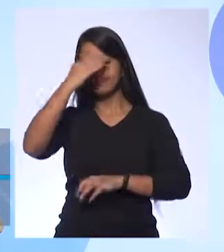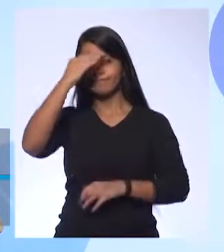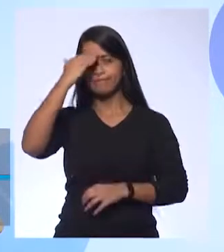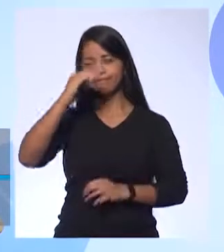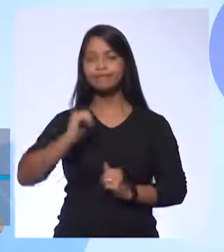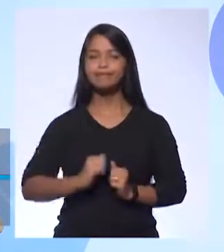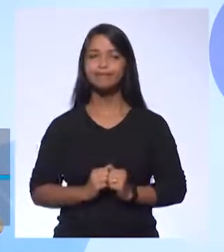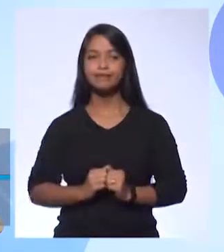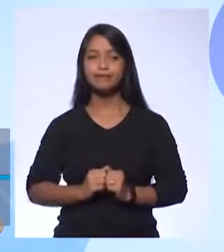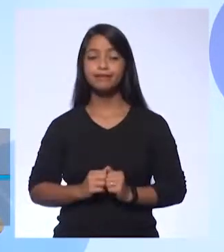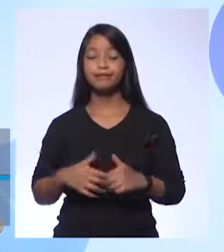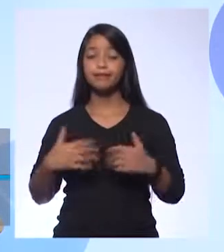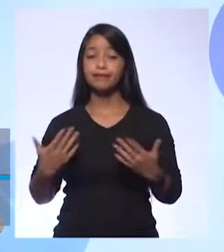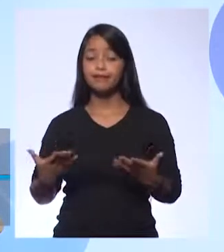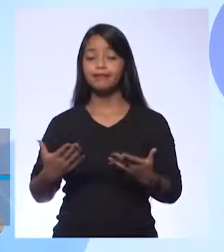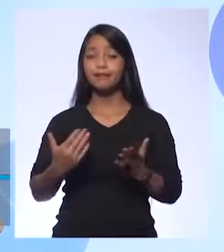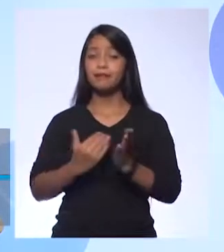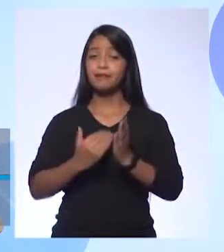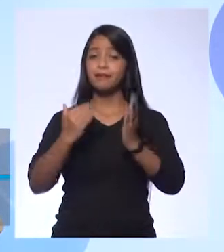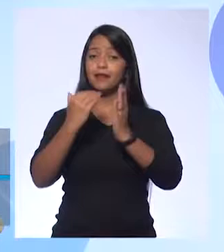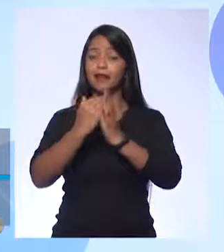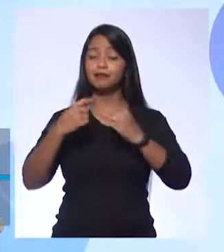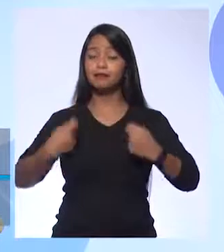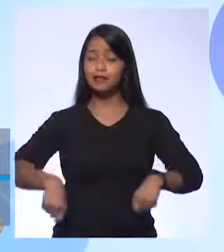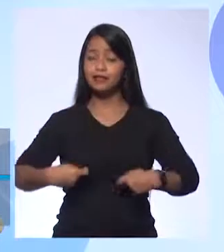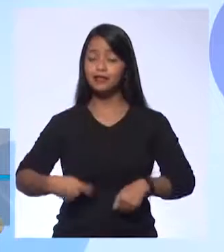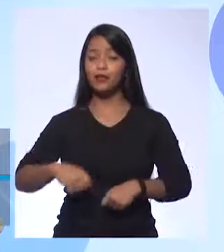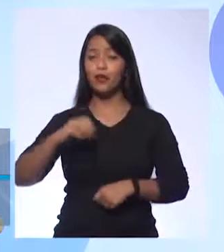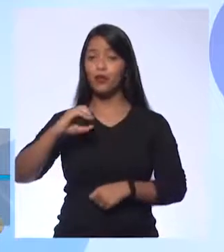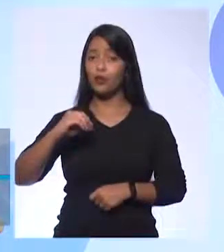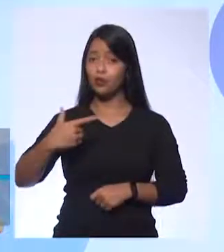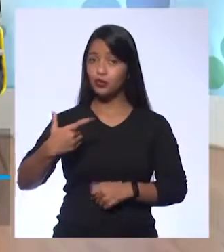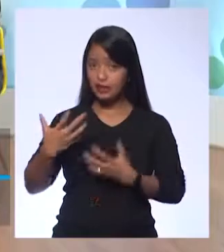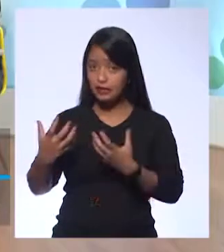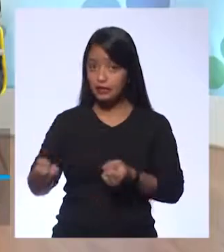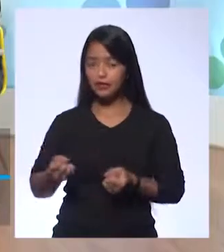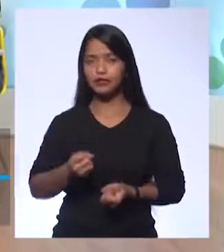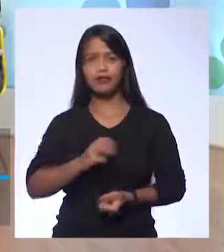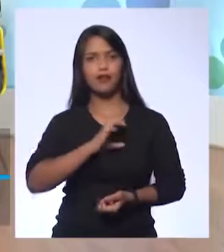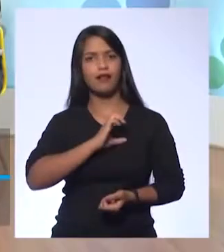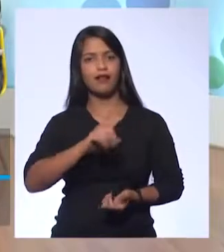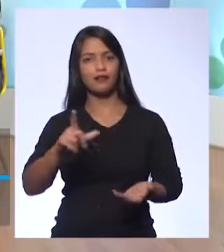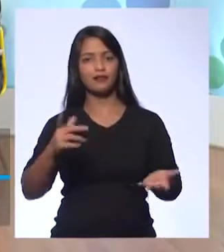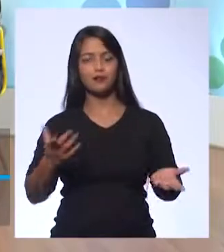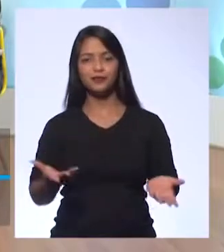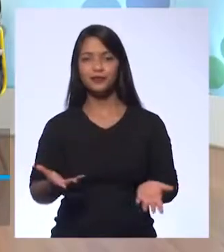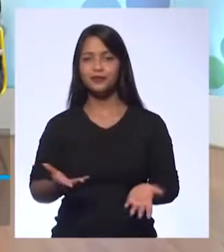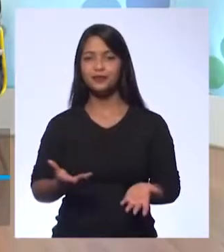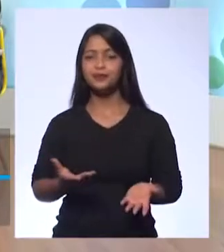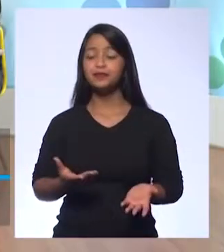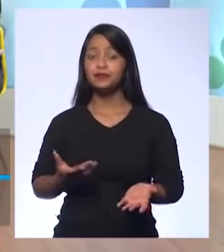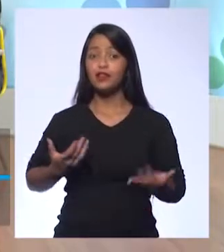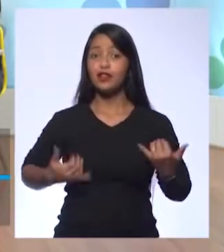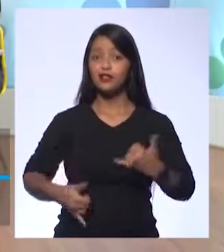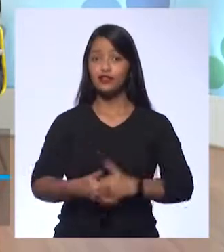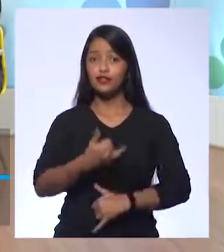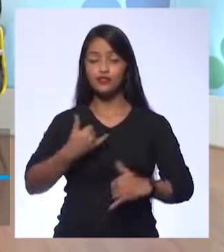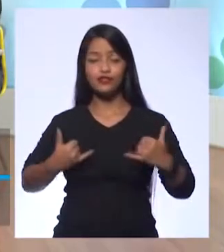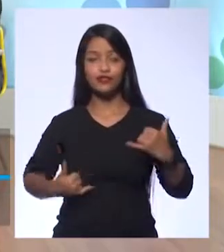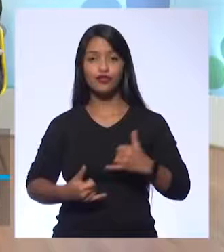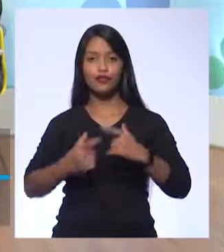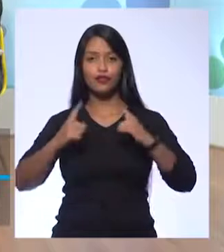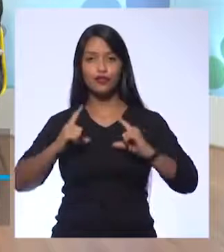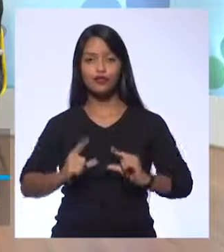que tem. Aumenta a demanda de O2. Aceita essa, Ed? É uma boa, né? Claro, como que eu não vou aceitar? Ó, consumo de energia e o aumento da